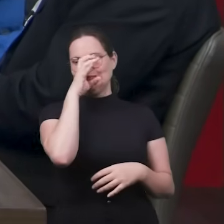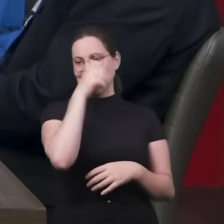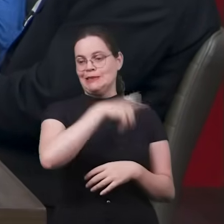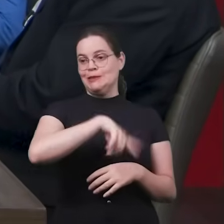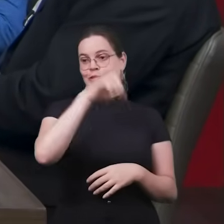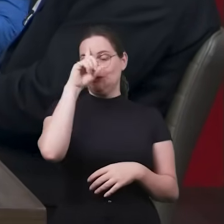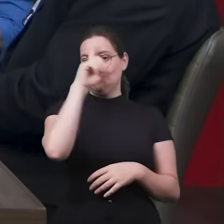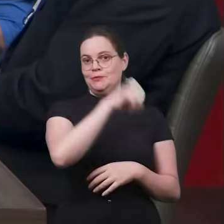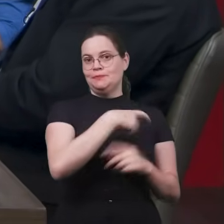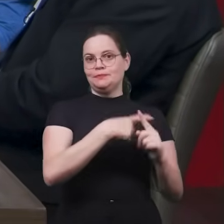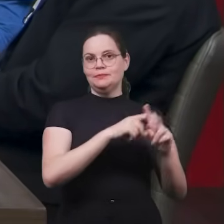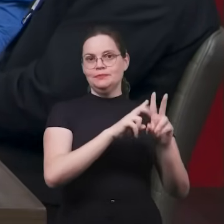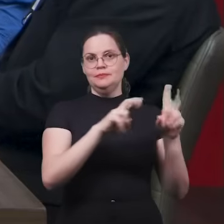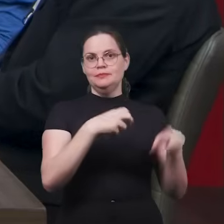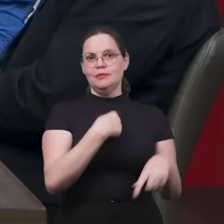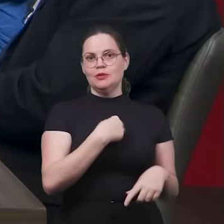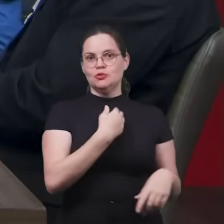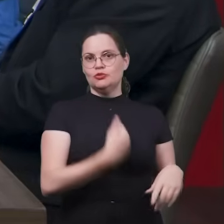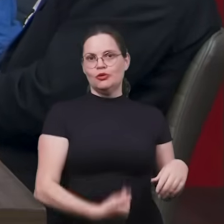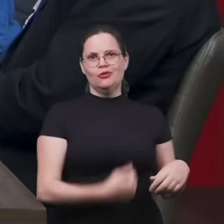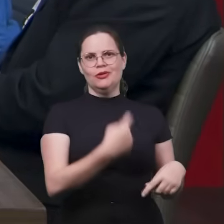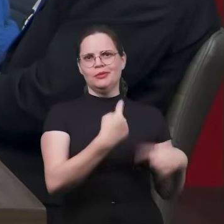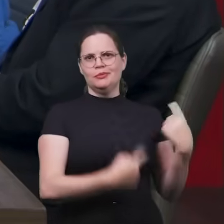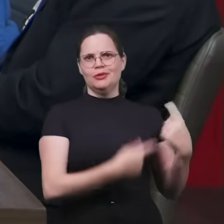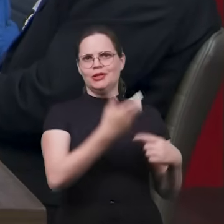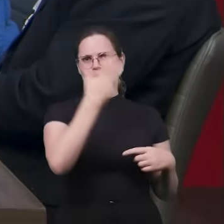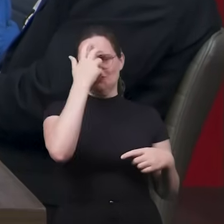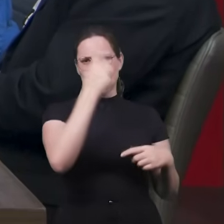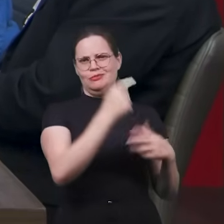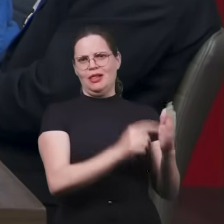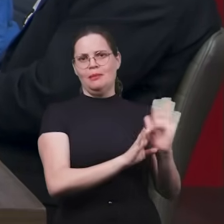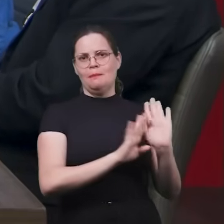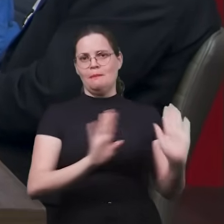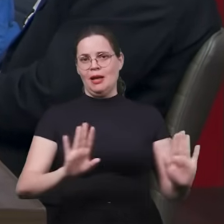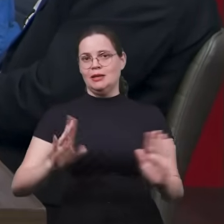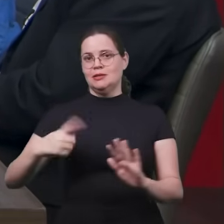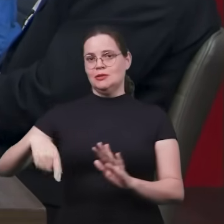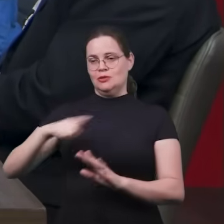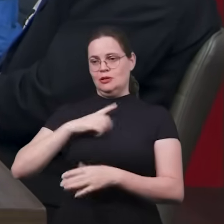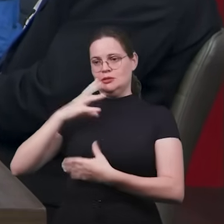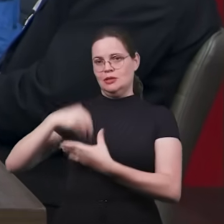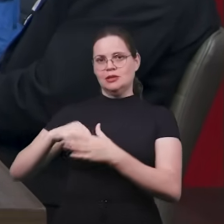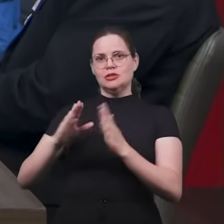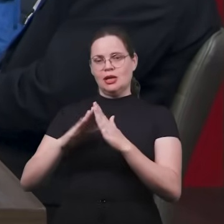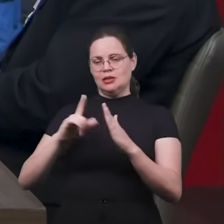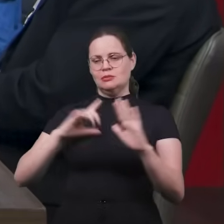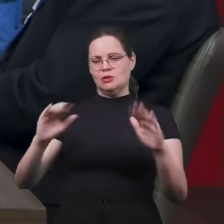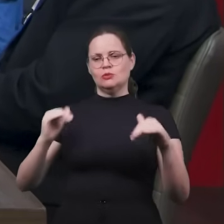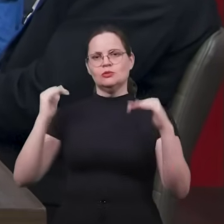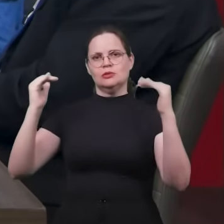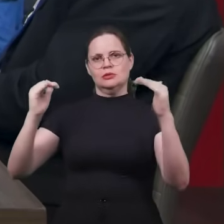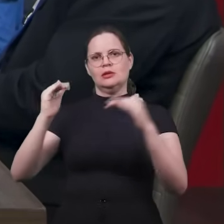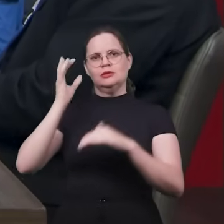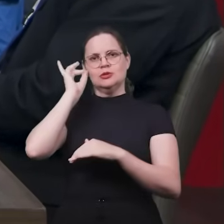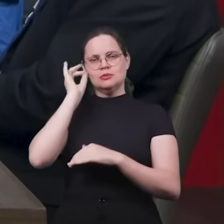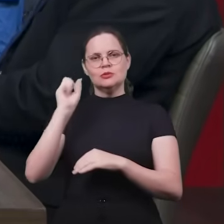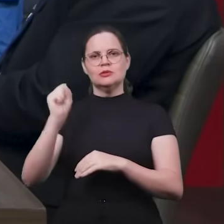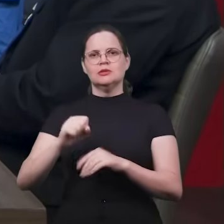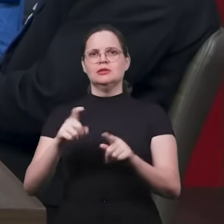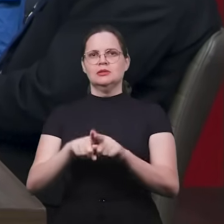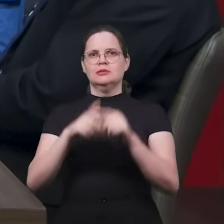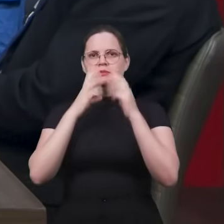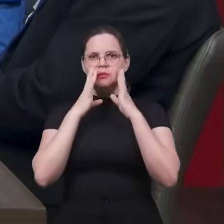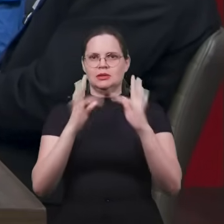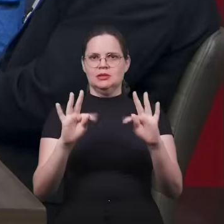sociais, culturais, políticas, econômicas, mas nós temos uma autoridade espiritual máxima na nossa casa e o testemunho